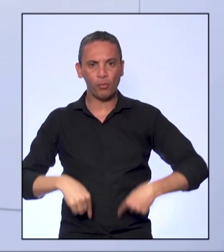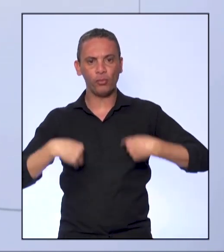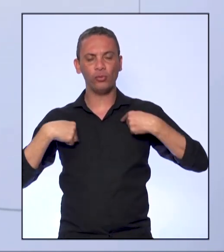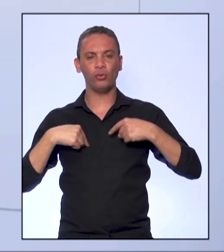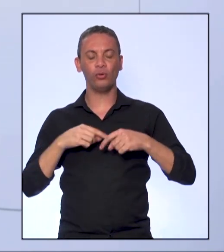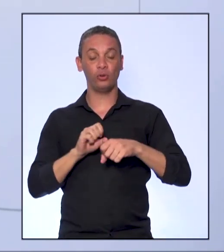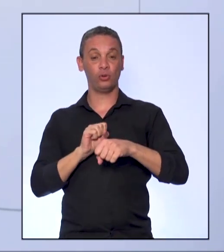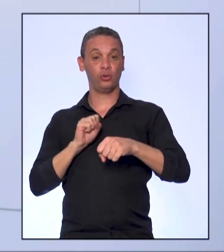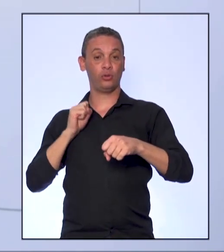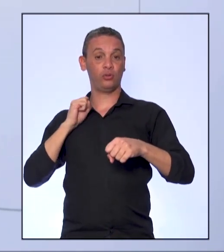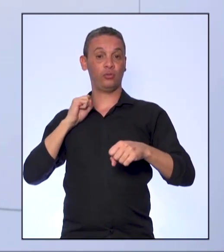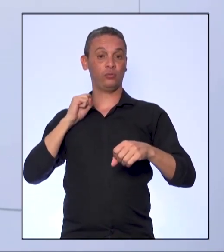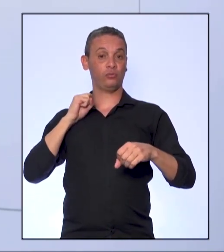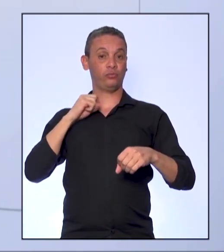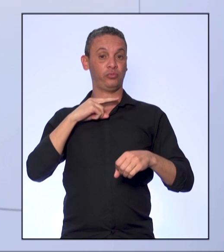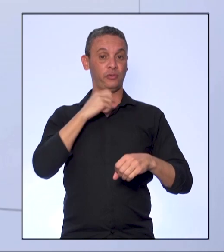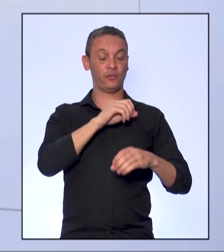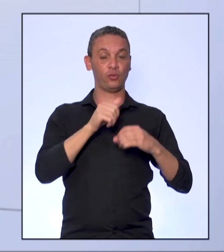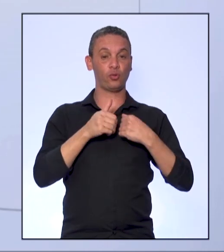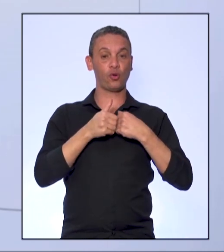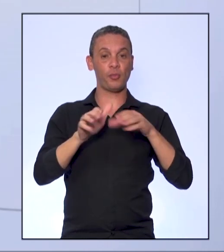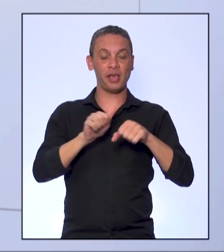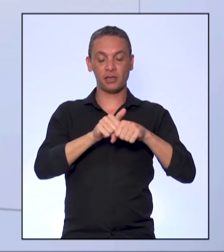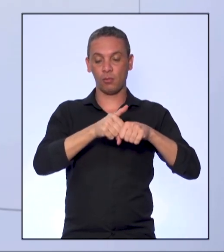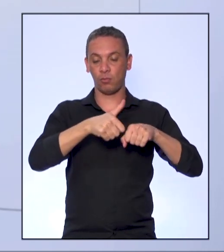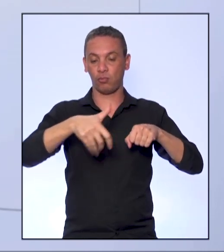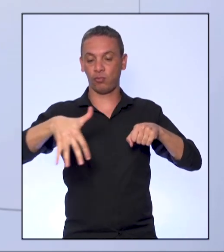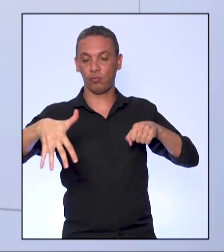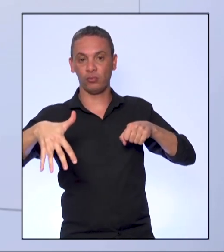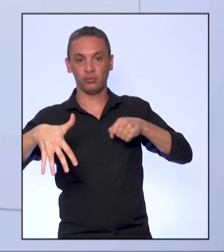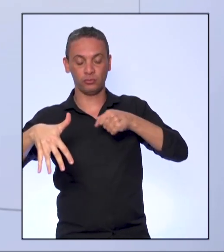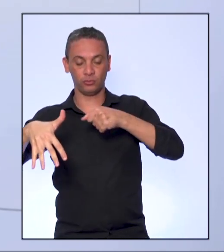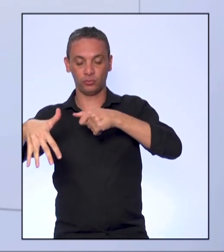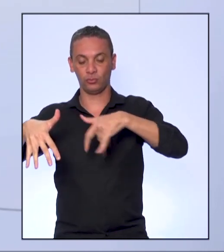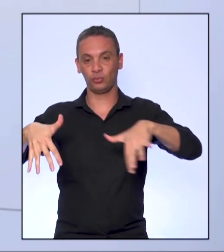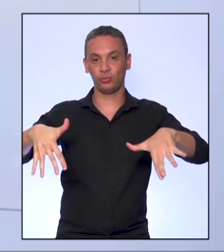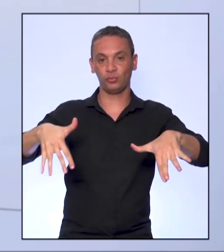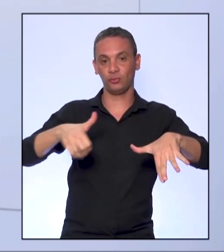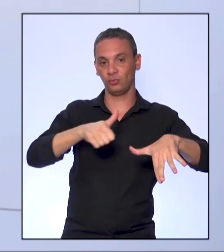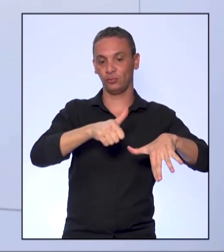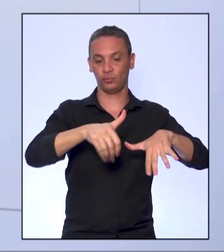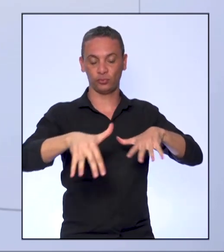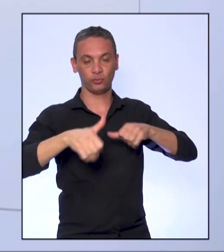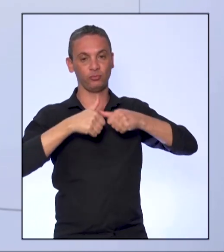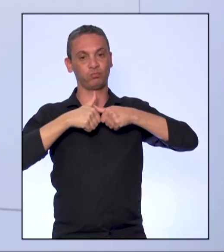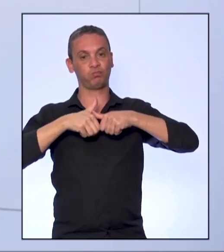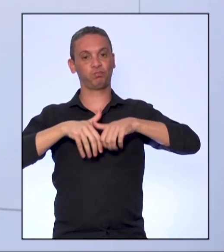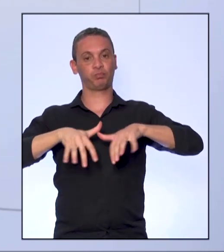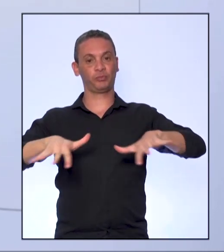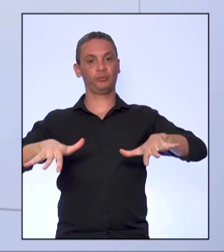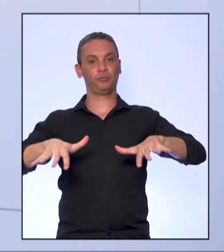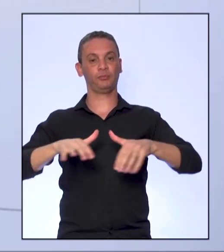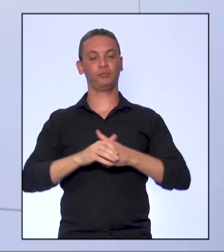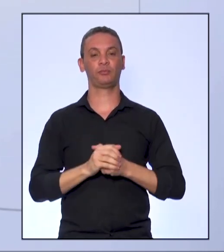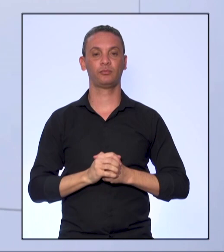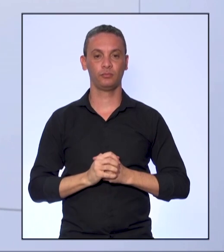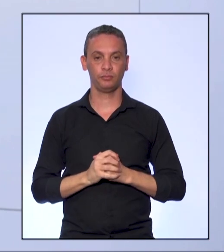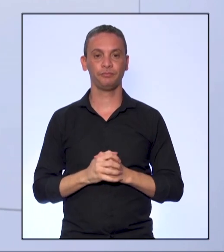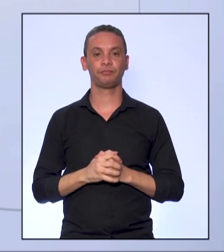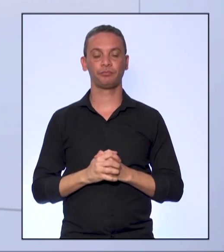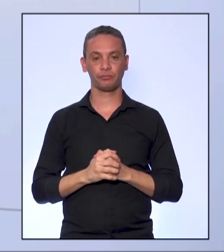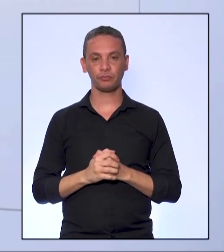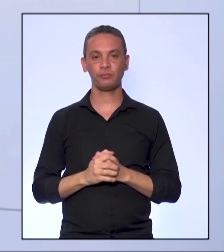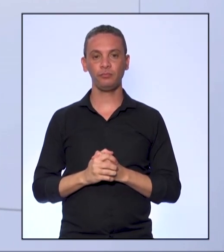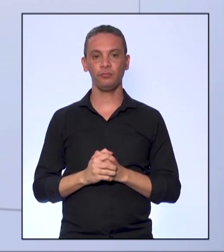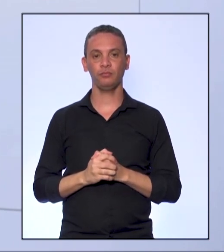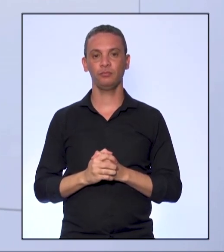ele vai começar a liberar a estrutura, a carga viral dele. Para colocar aqui para vocês. Ele vai